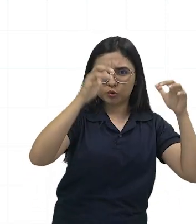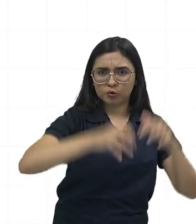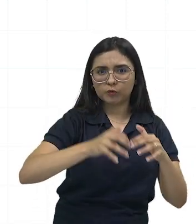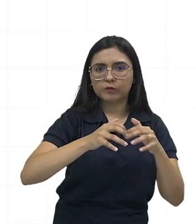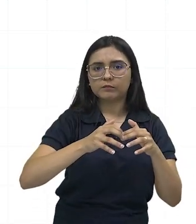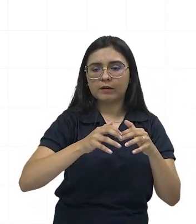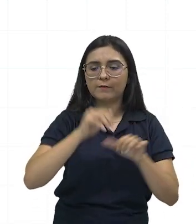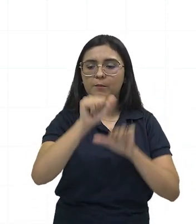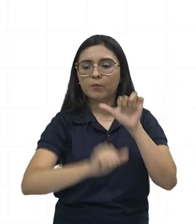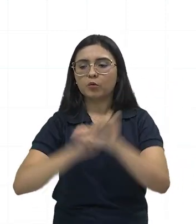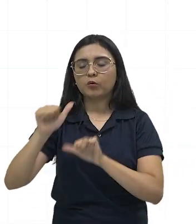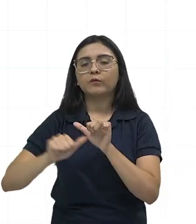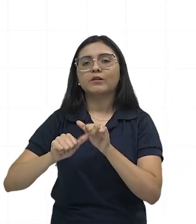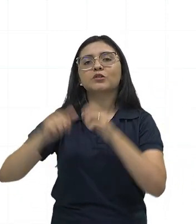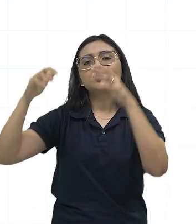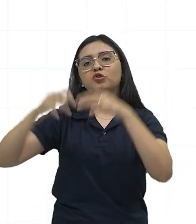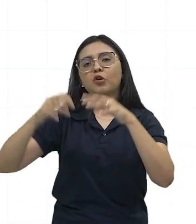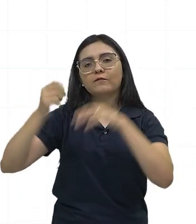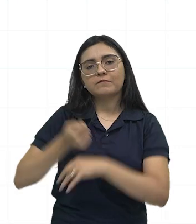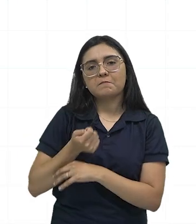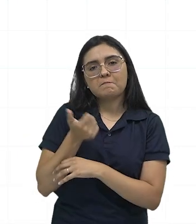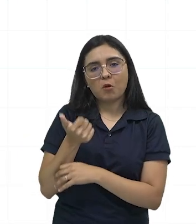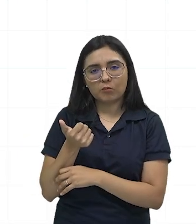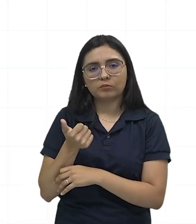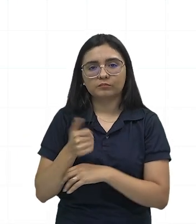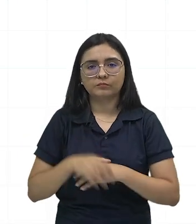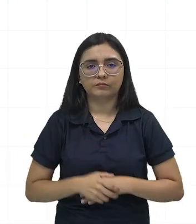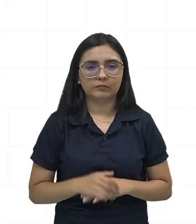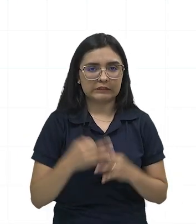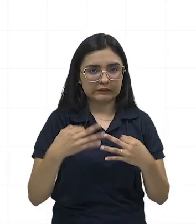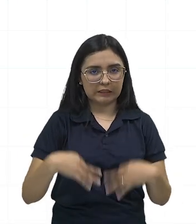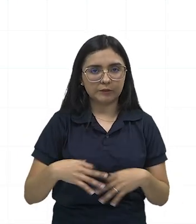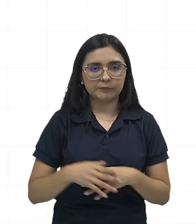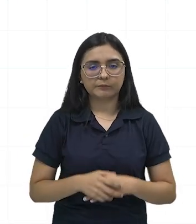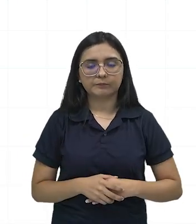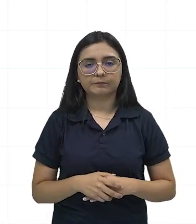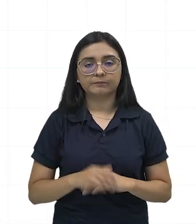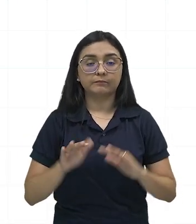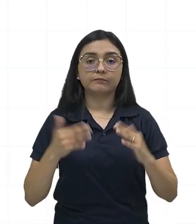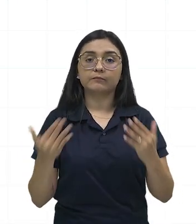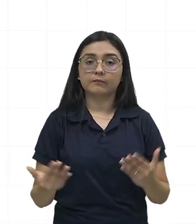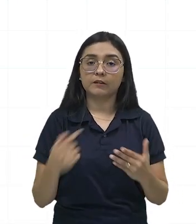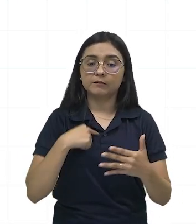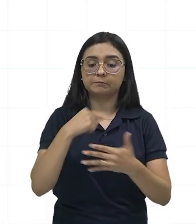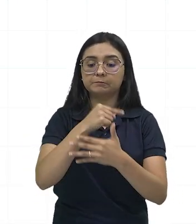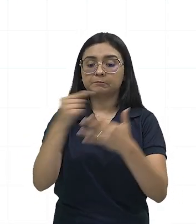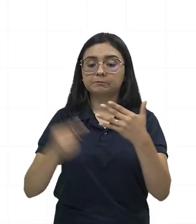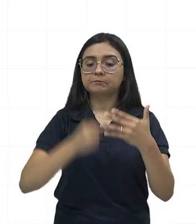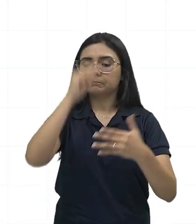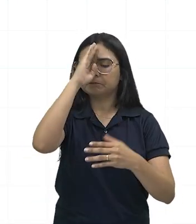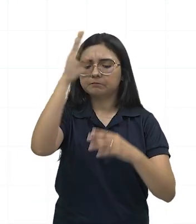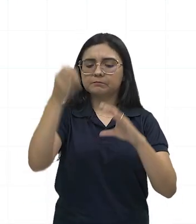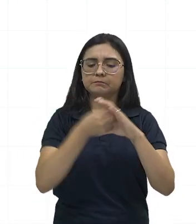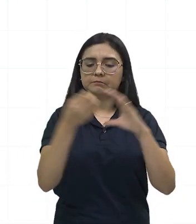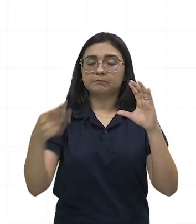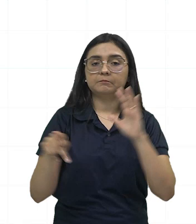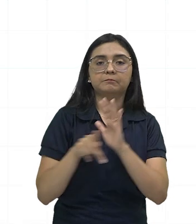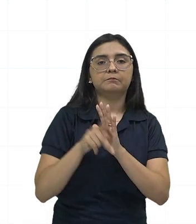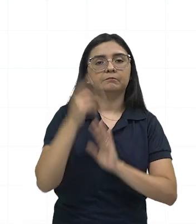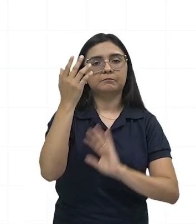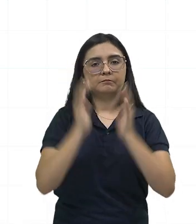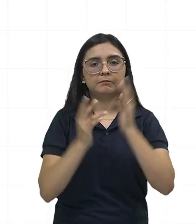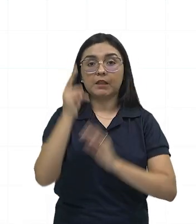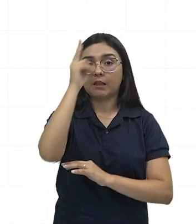para o período que chove menos, certo? Então, aí são essas principais características do clima,